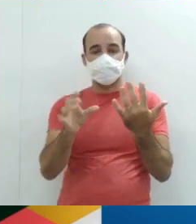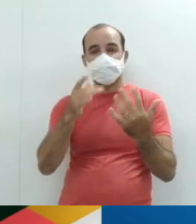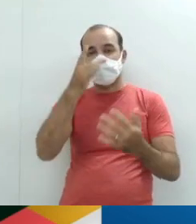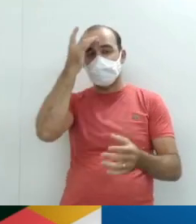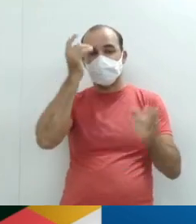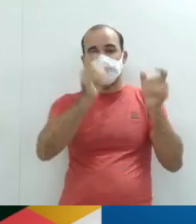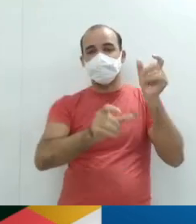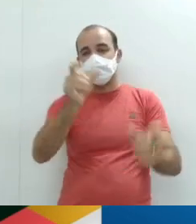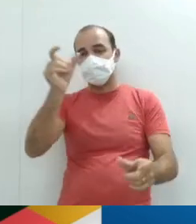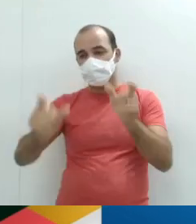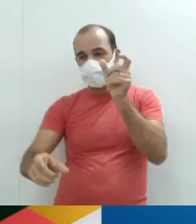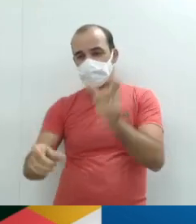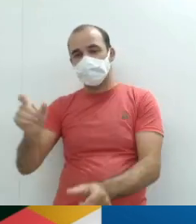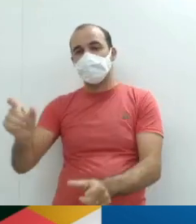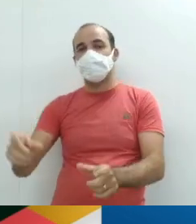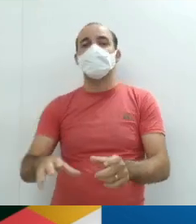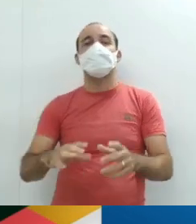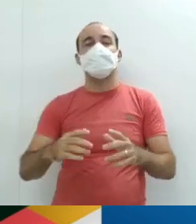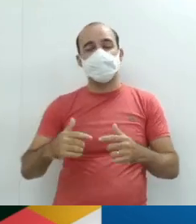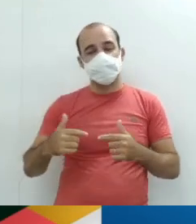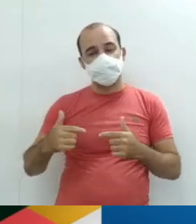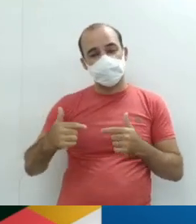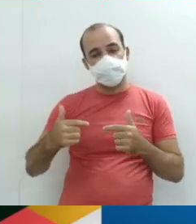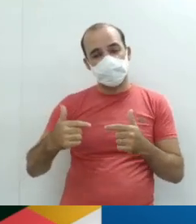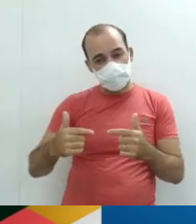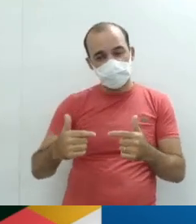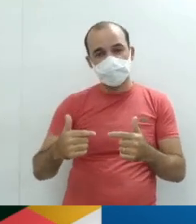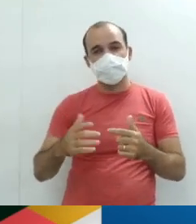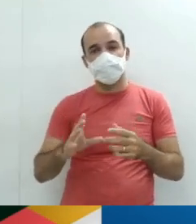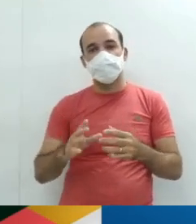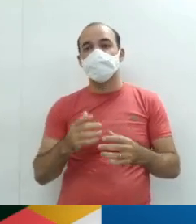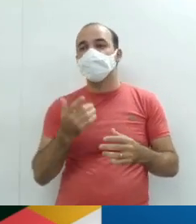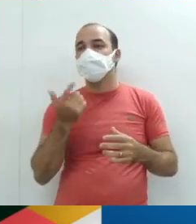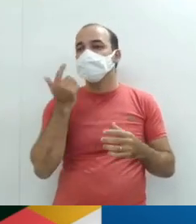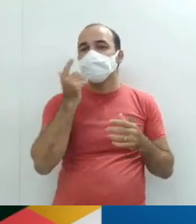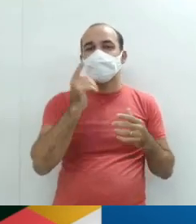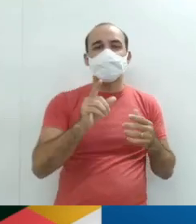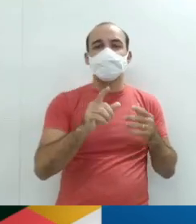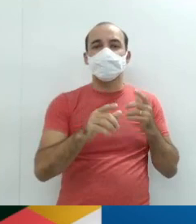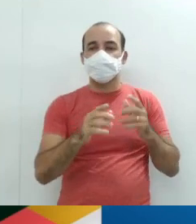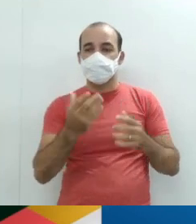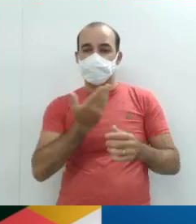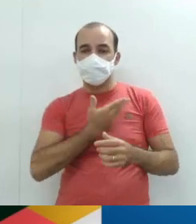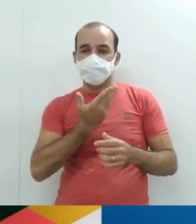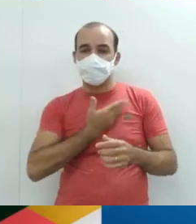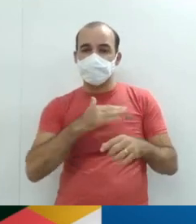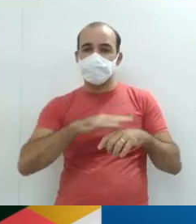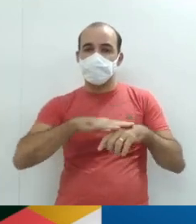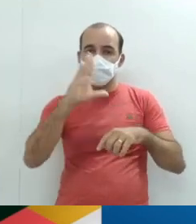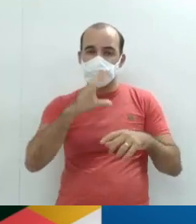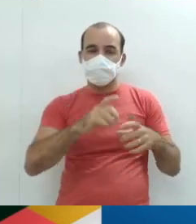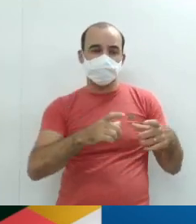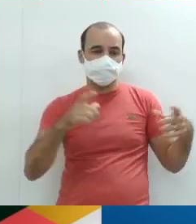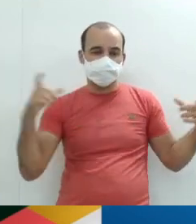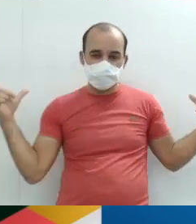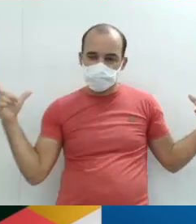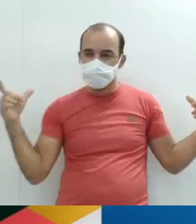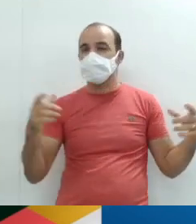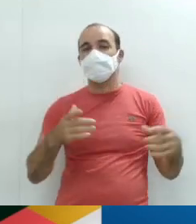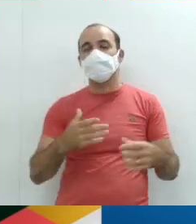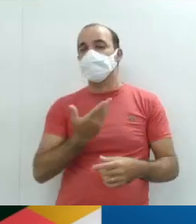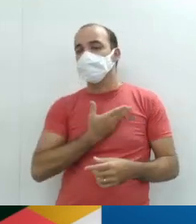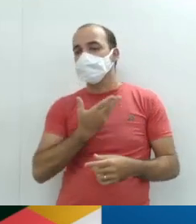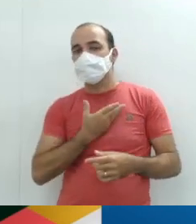agora a lutar para ganhar novos amigos, para se destacar em seu perfil por meio de seus gostos, fotos e